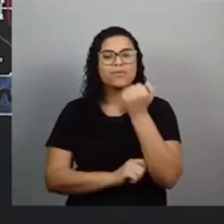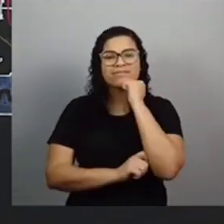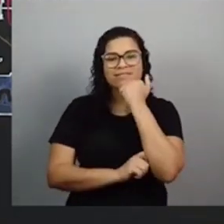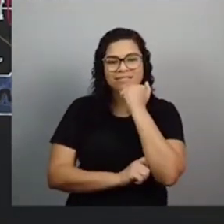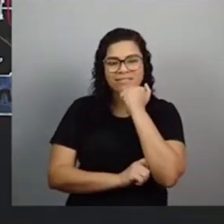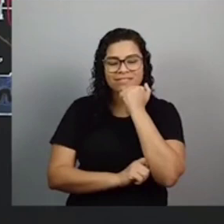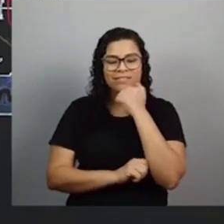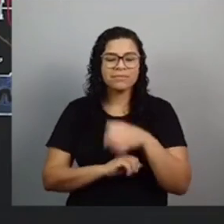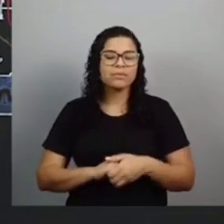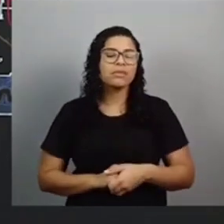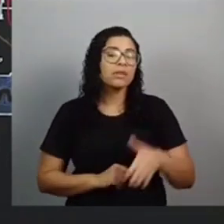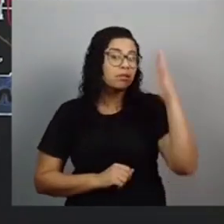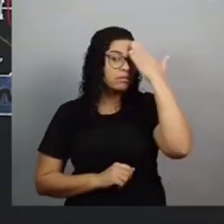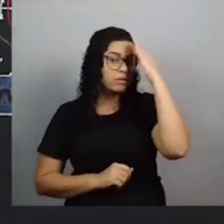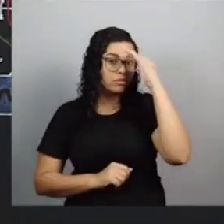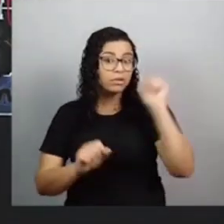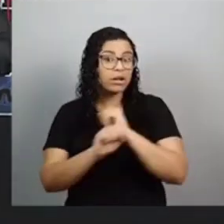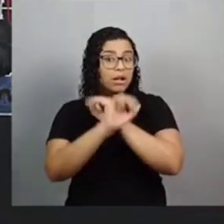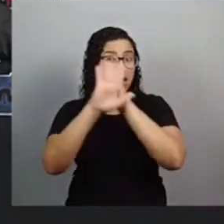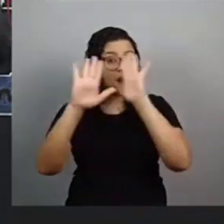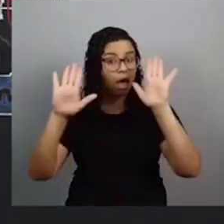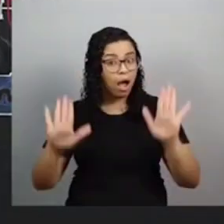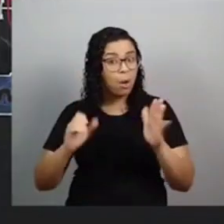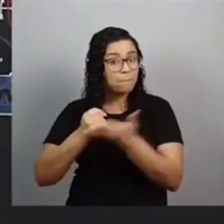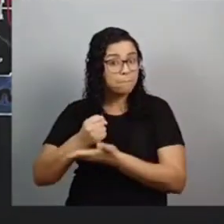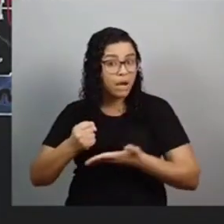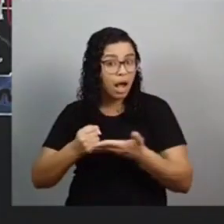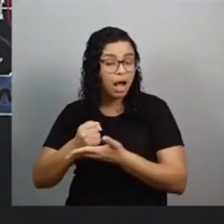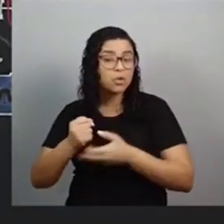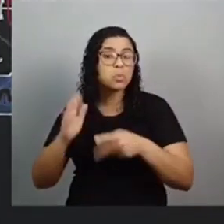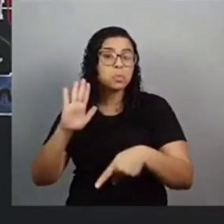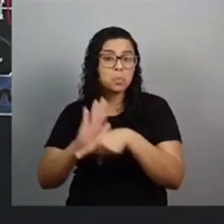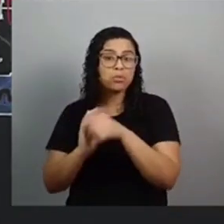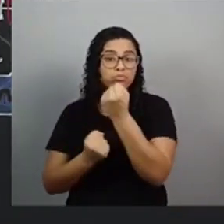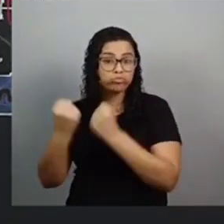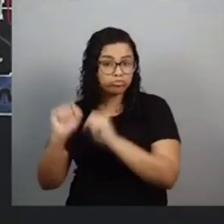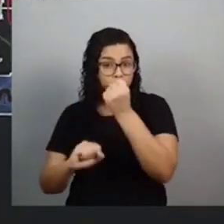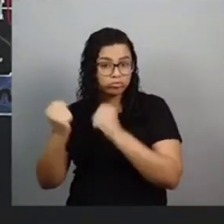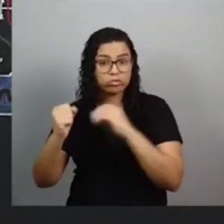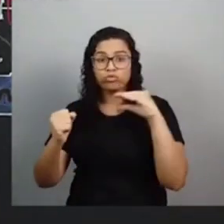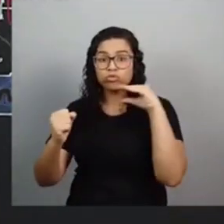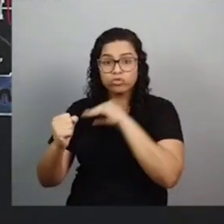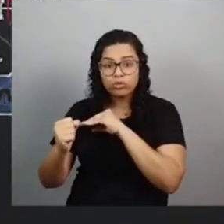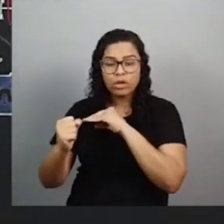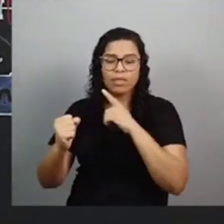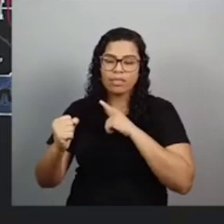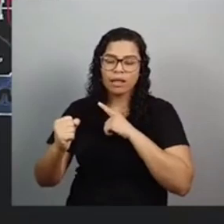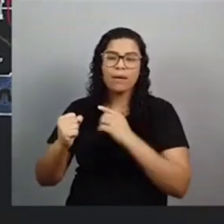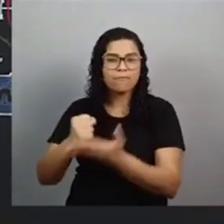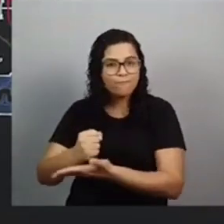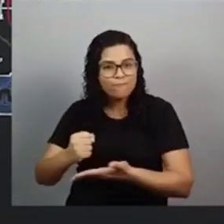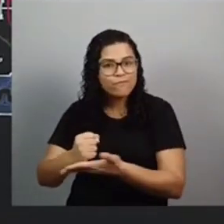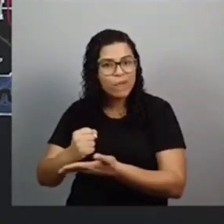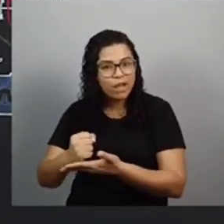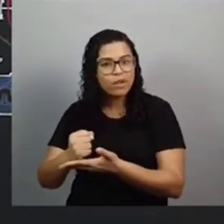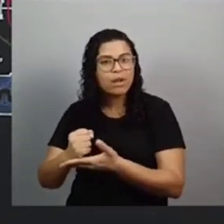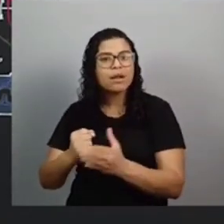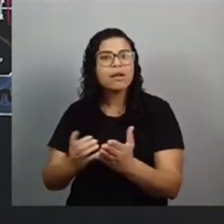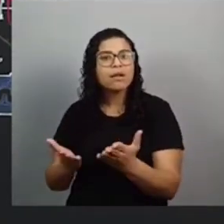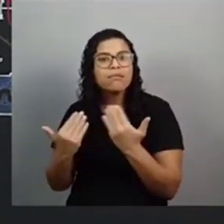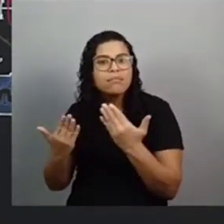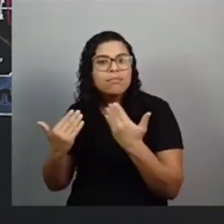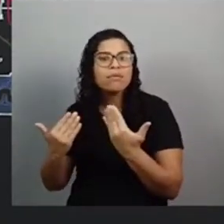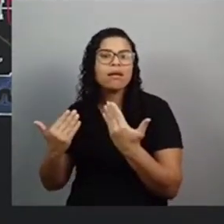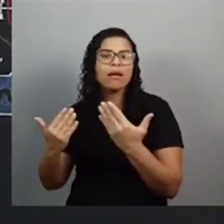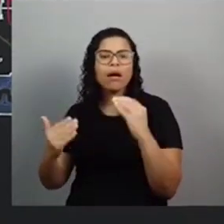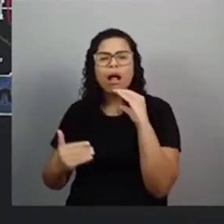entendi a estrutura básica de uma máquina térmica. Eu tenho a fonte quente, que vai aí, que está com muito